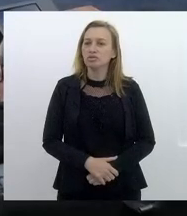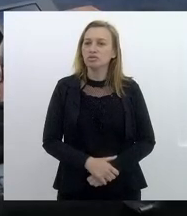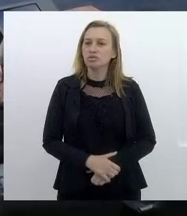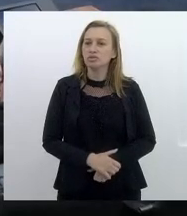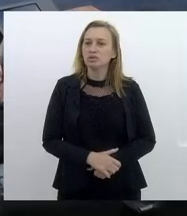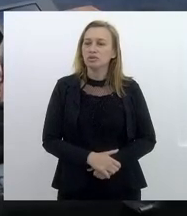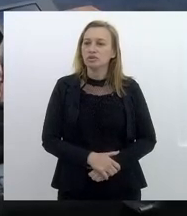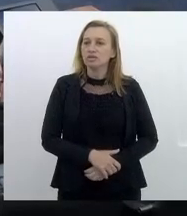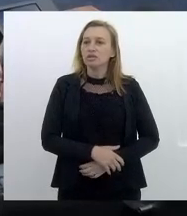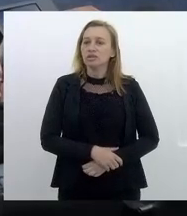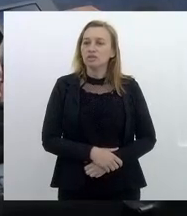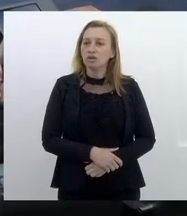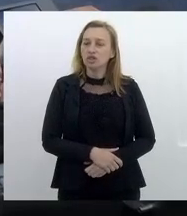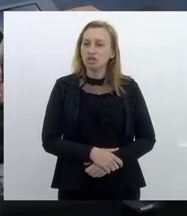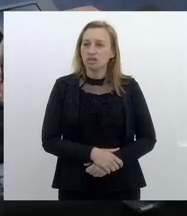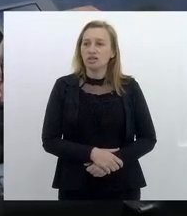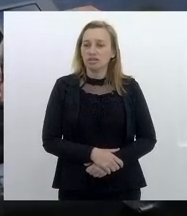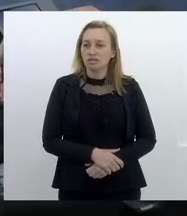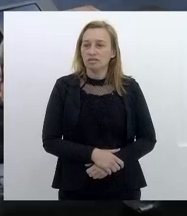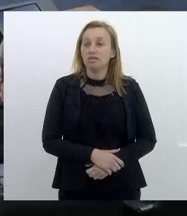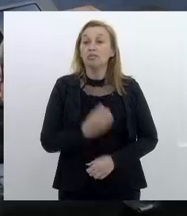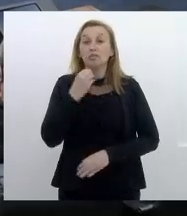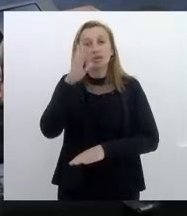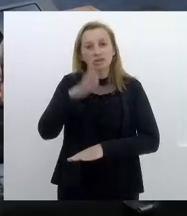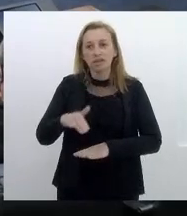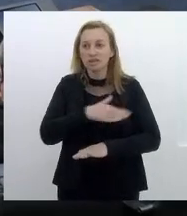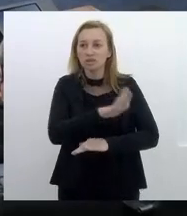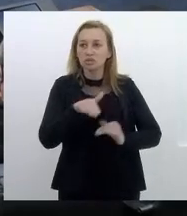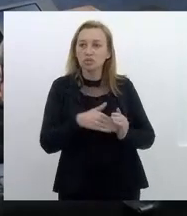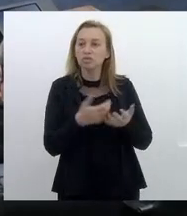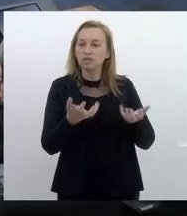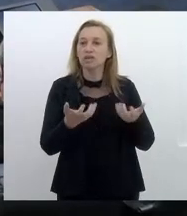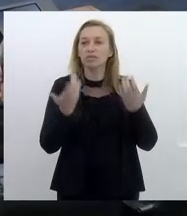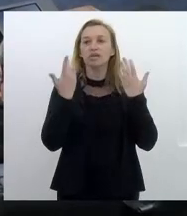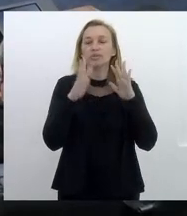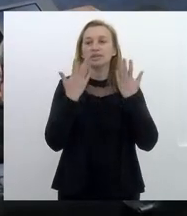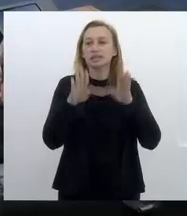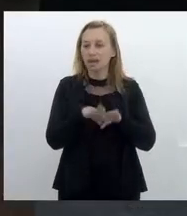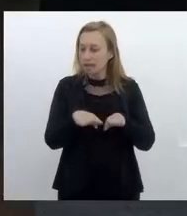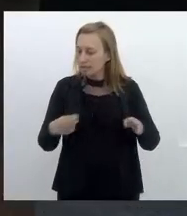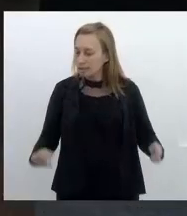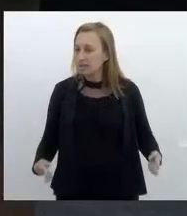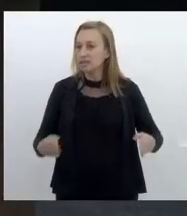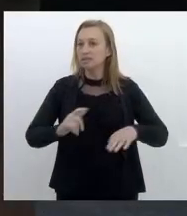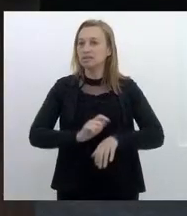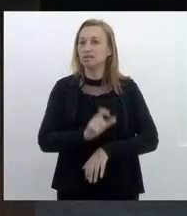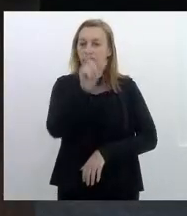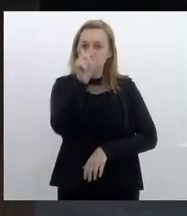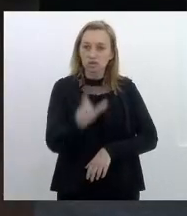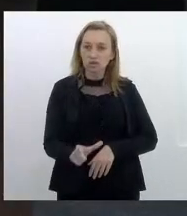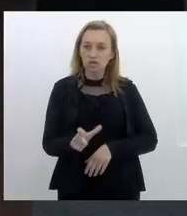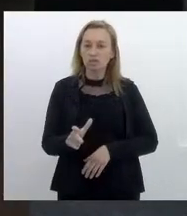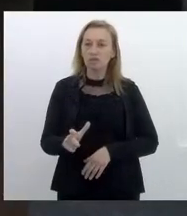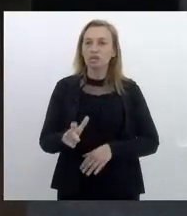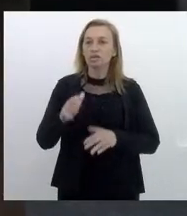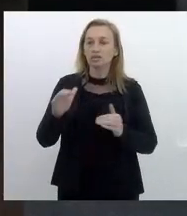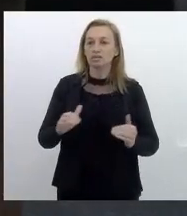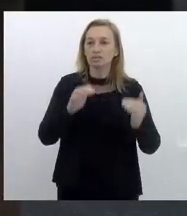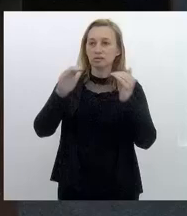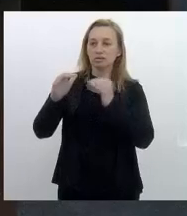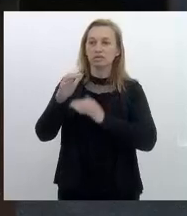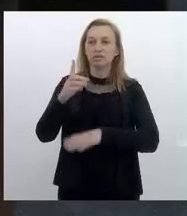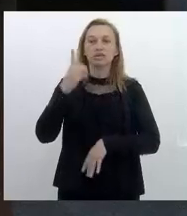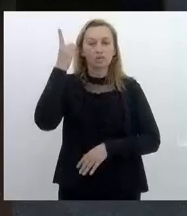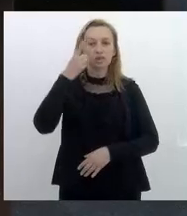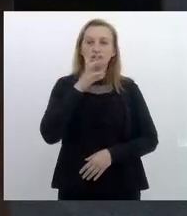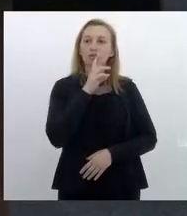Oi boa tarde a todos eu quero saudar aqui a mesa na pessoa do nosso Nobre Deputado Rodrigo